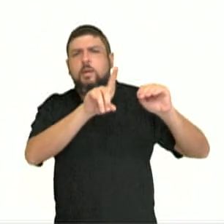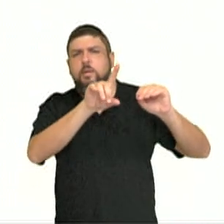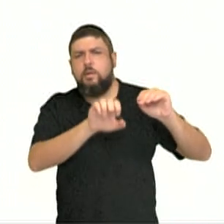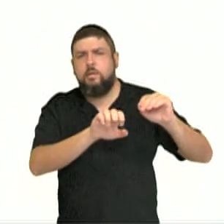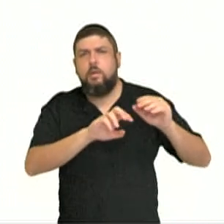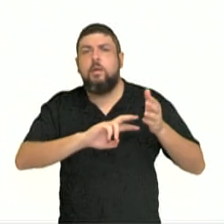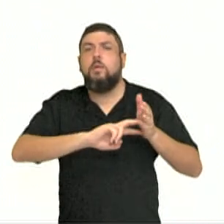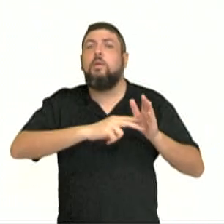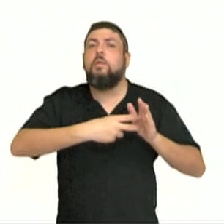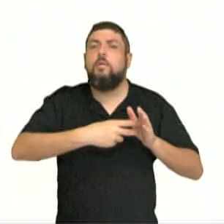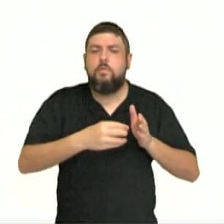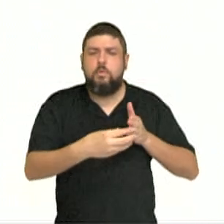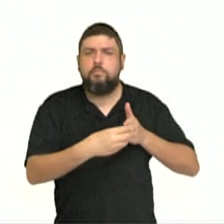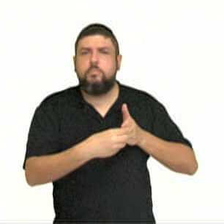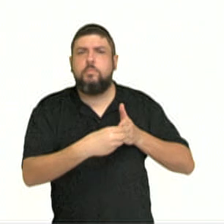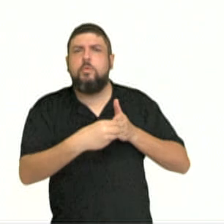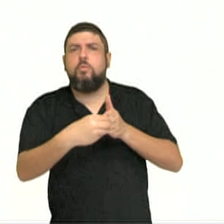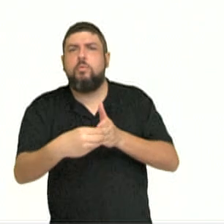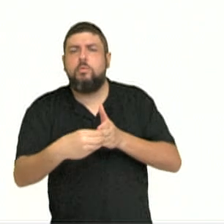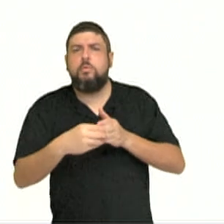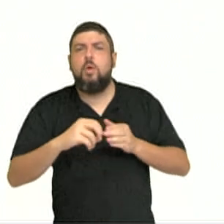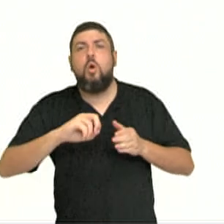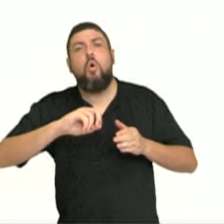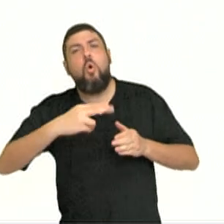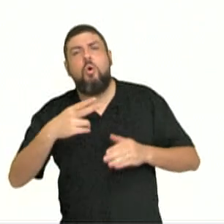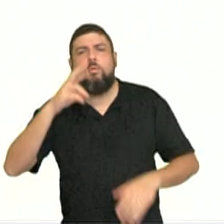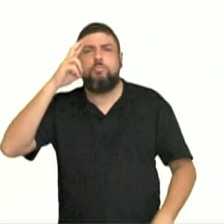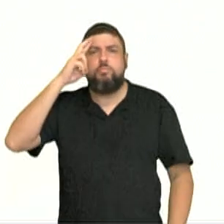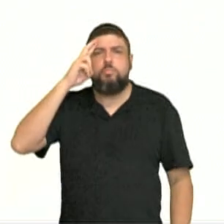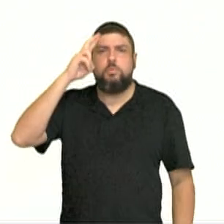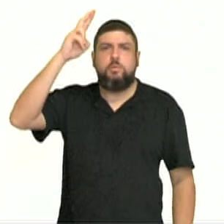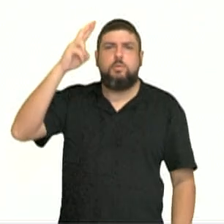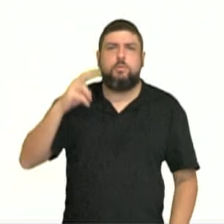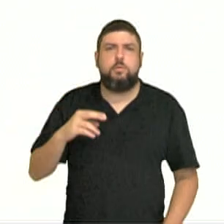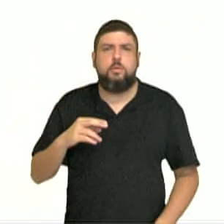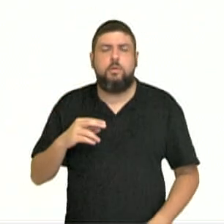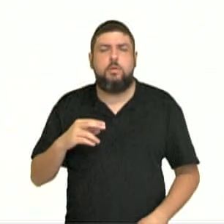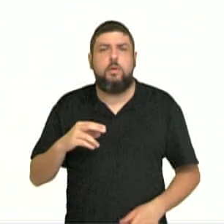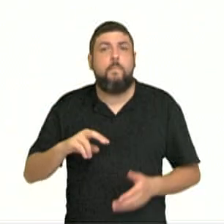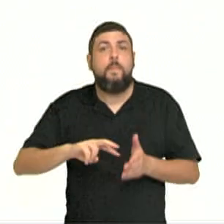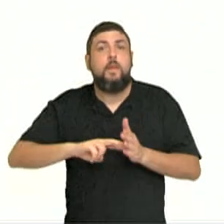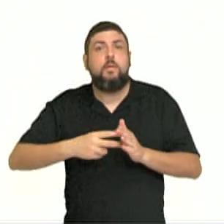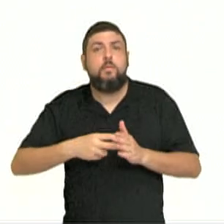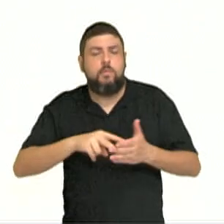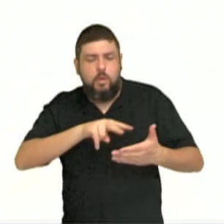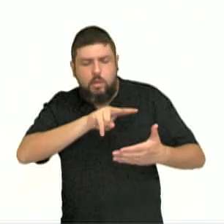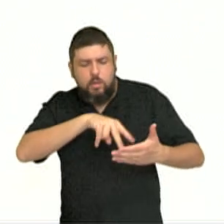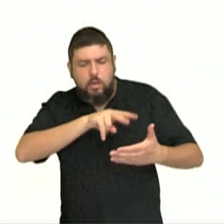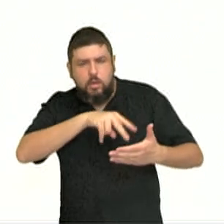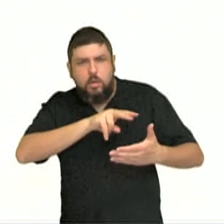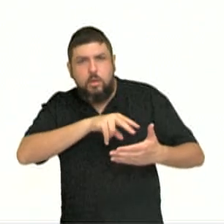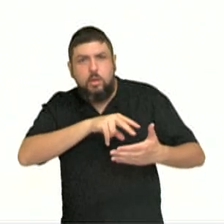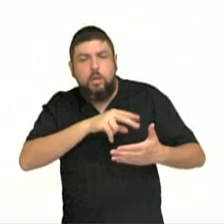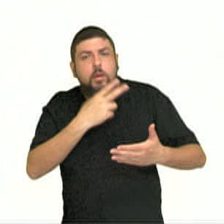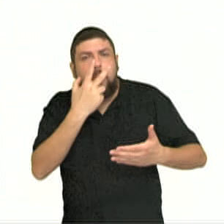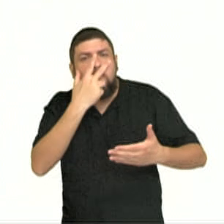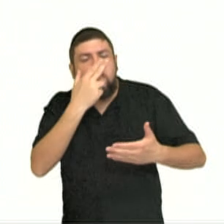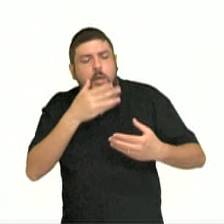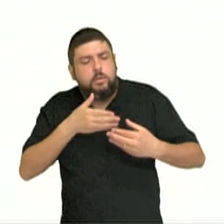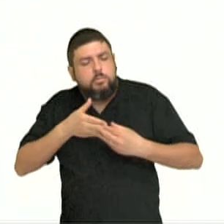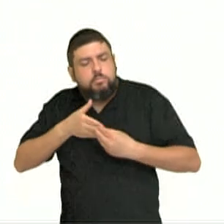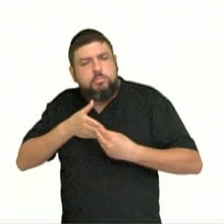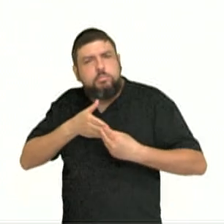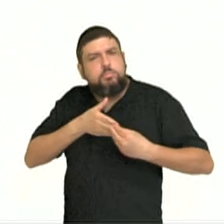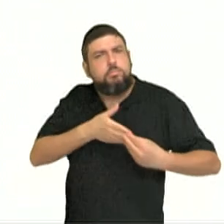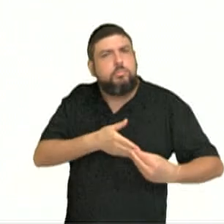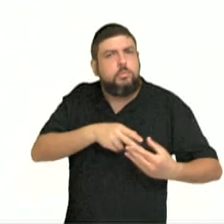conduzir ou liderar. Então, seria conduzir o leitor para ler aquela notícia, né? Encontra-se geralmente no